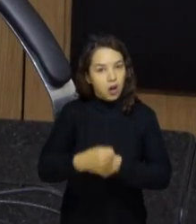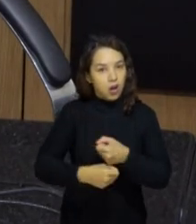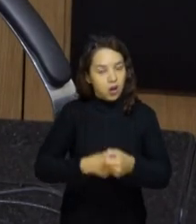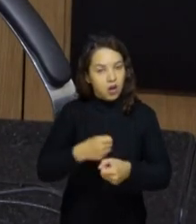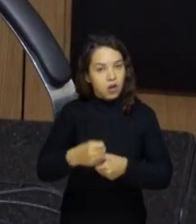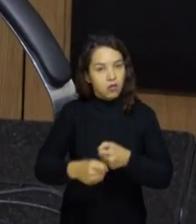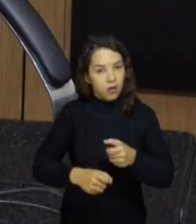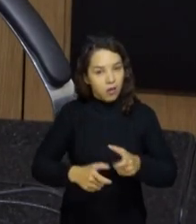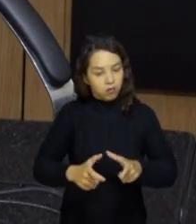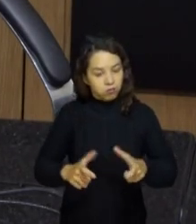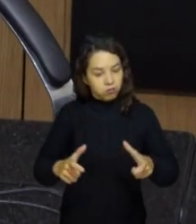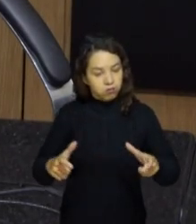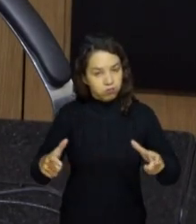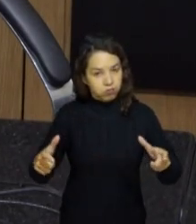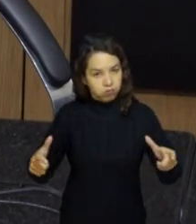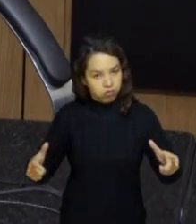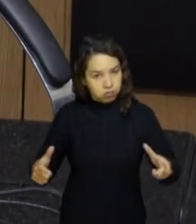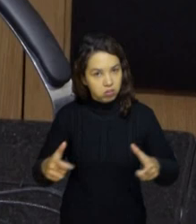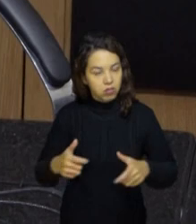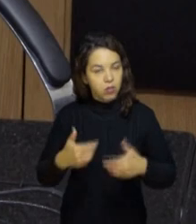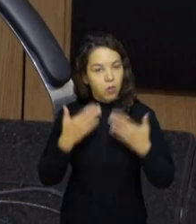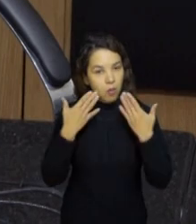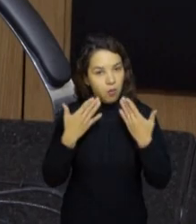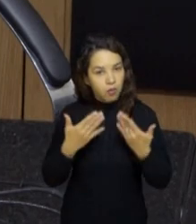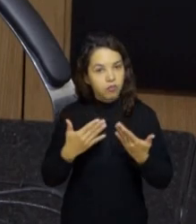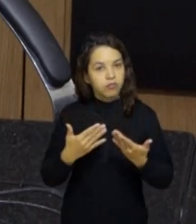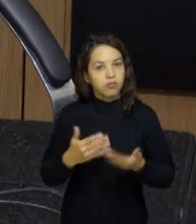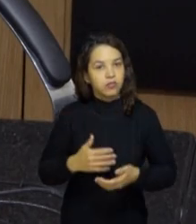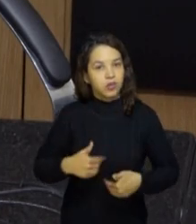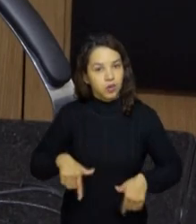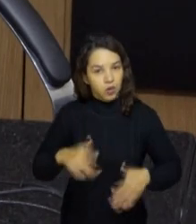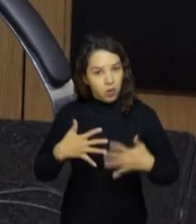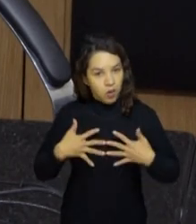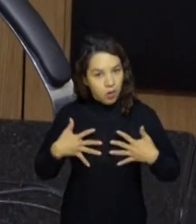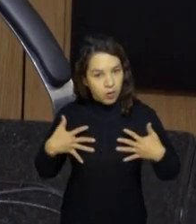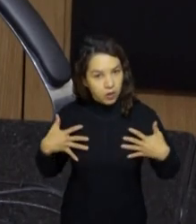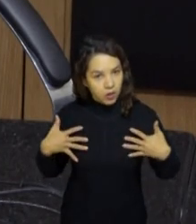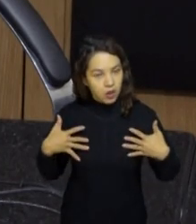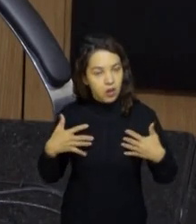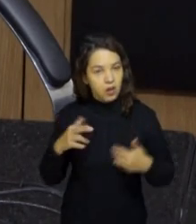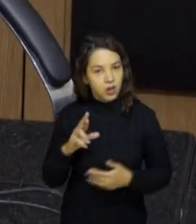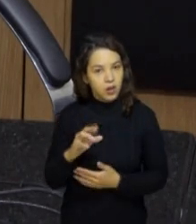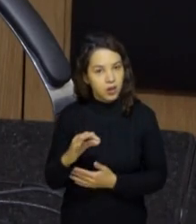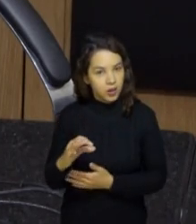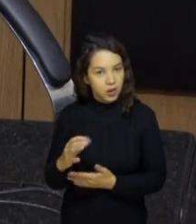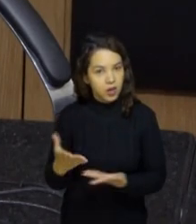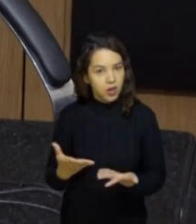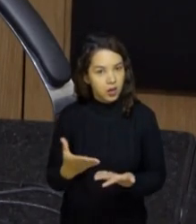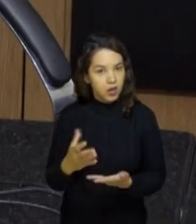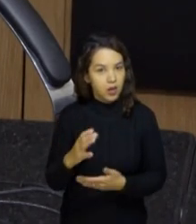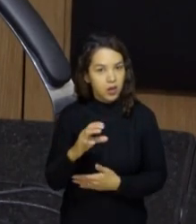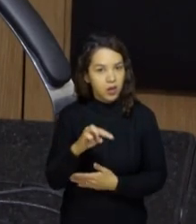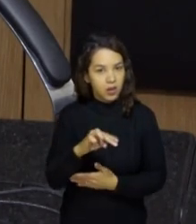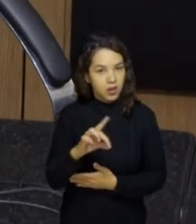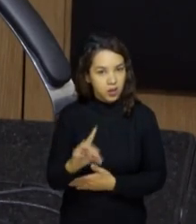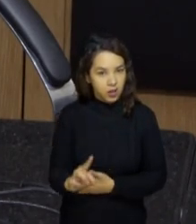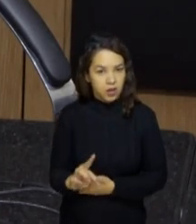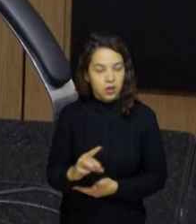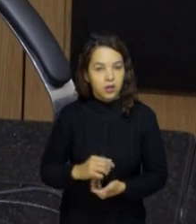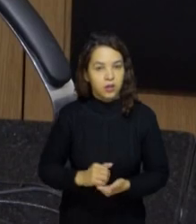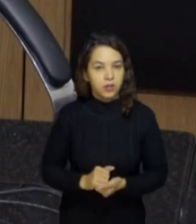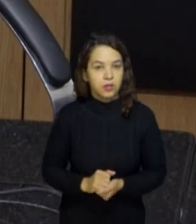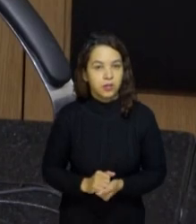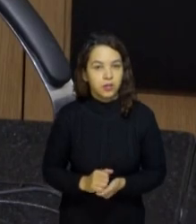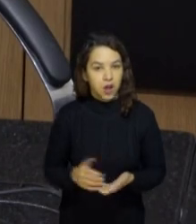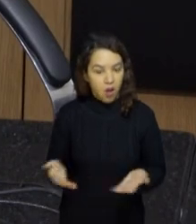Então, toda a nossa homenagem a RIC, agora a ND, todo esse trabalho que não é de hoje,